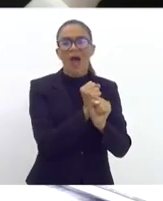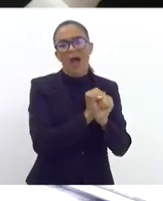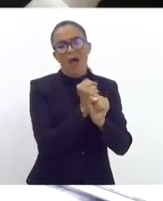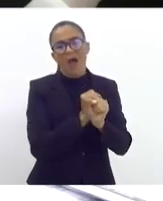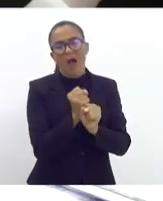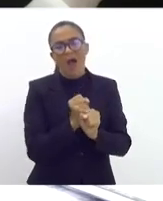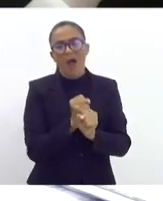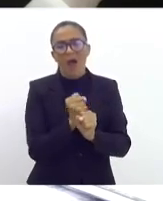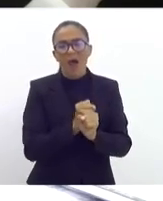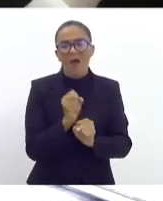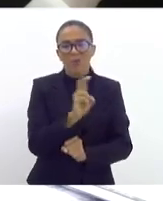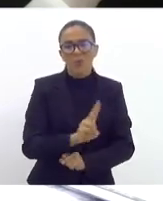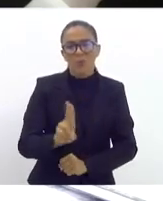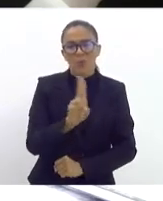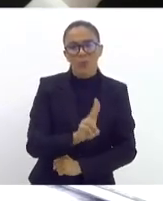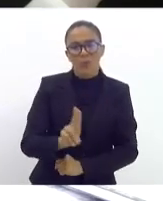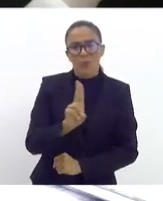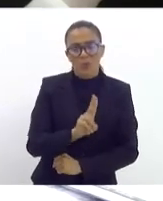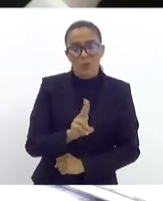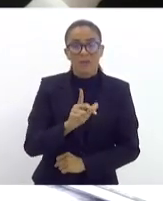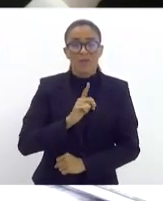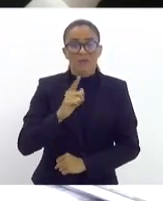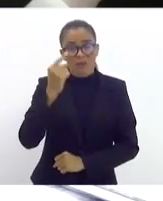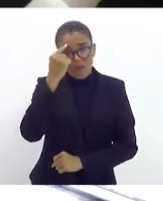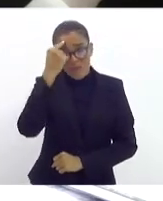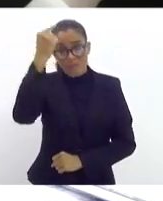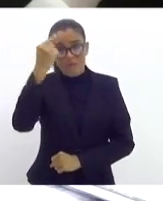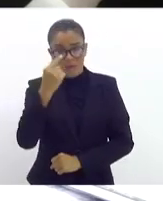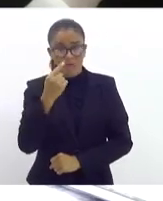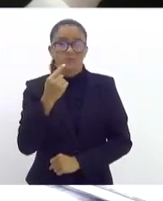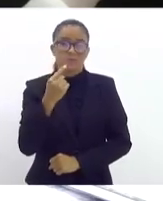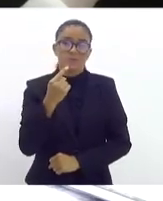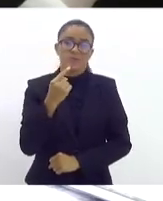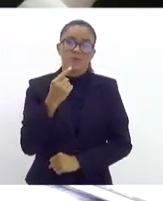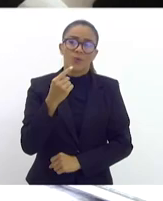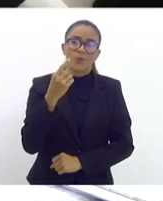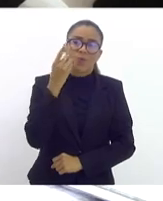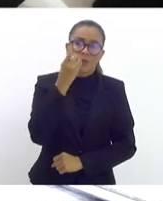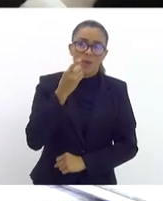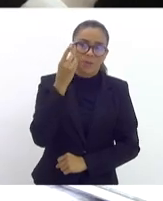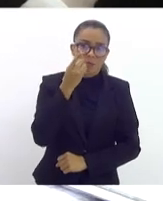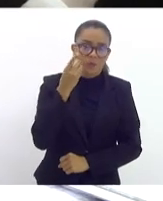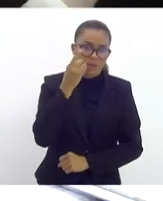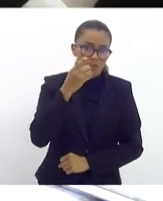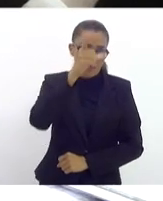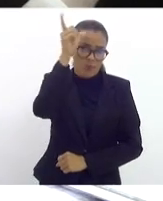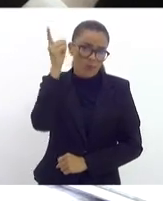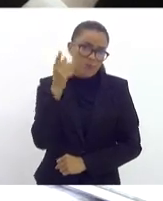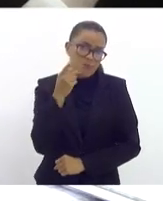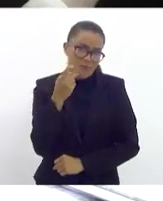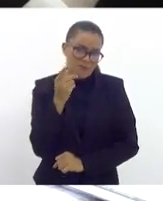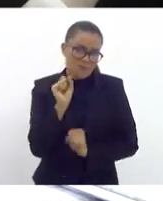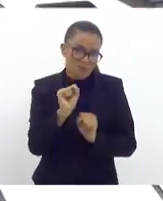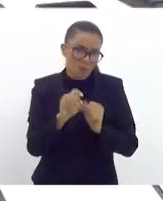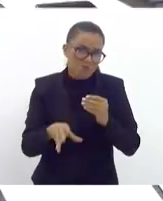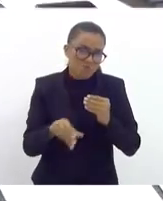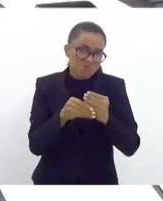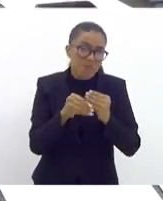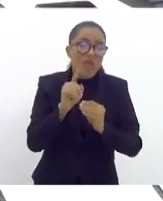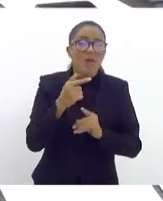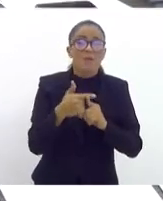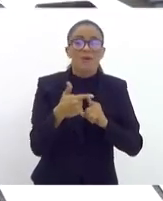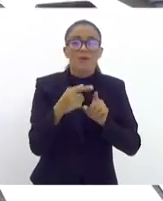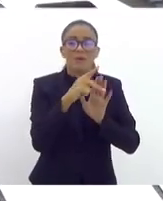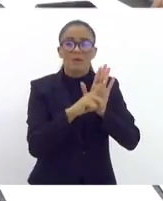Então se tivesse essa hipótese será fina teria orientado é que o